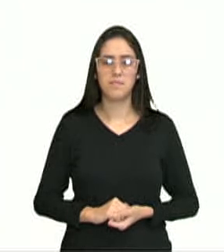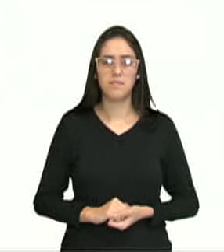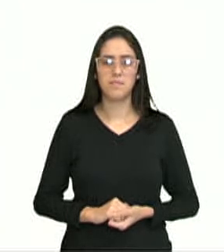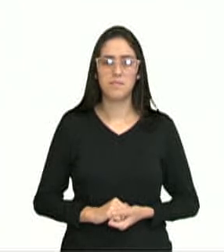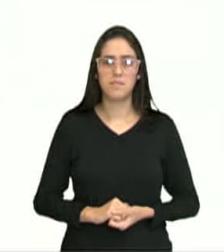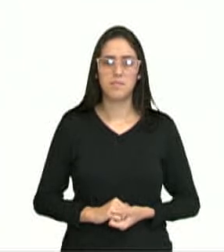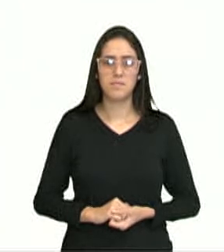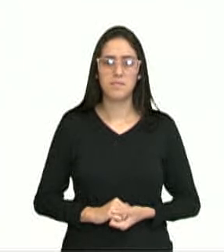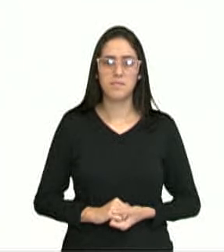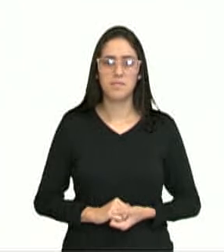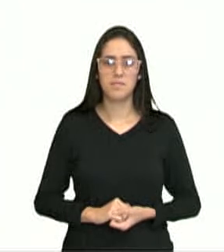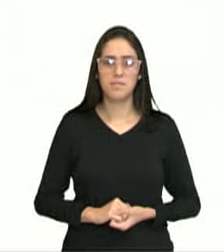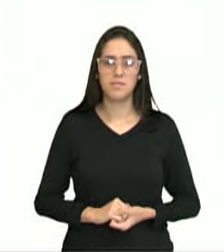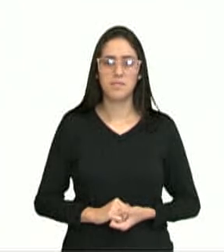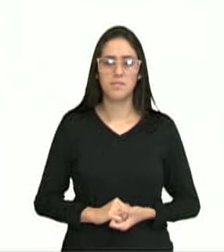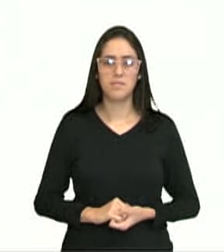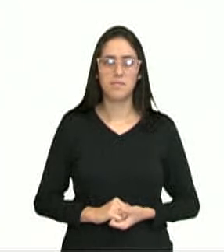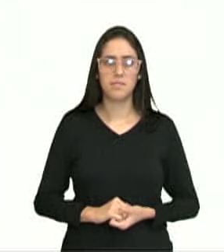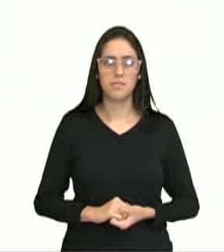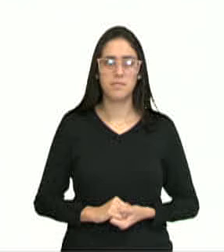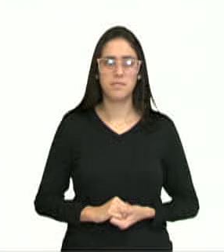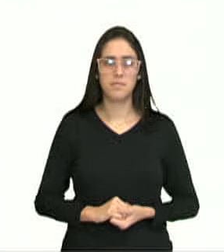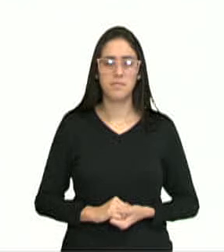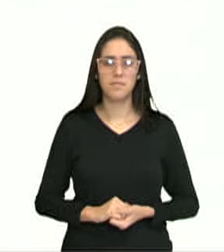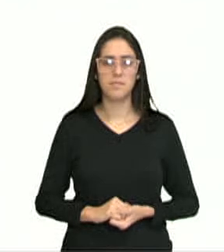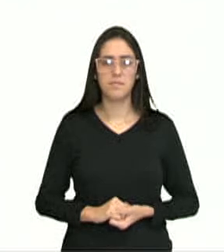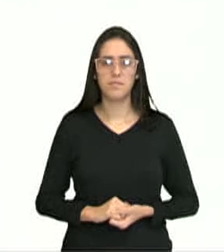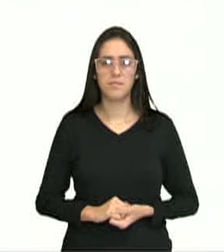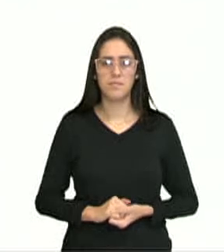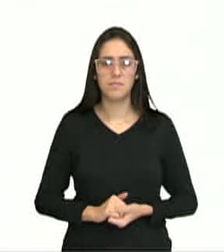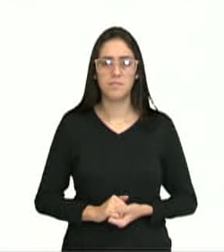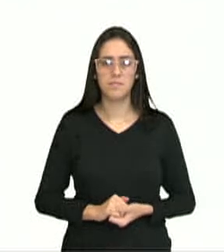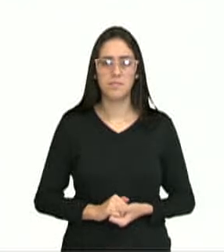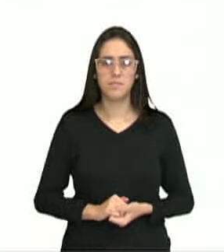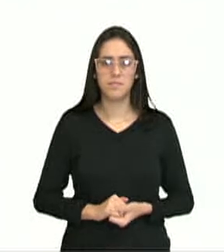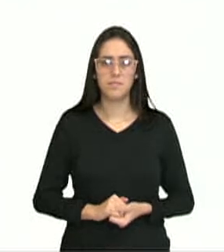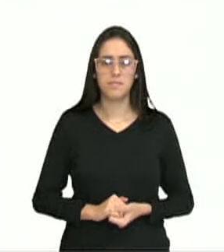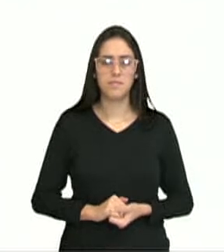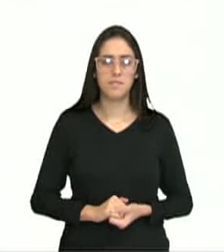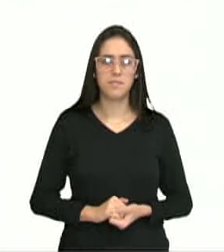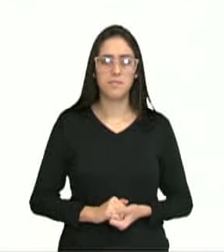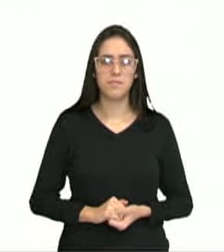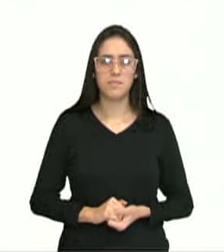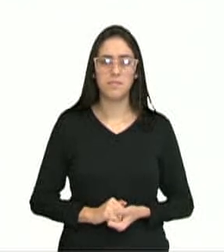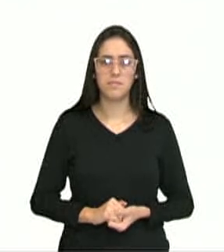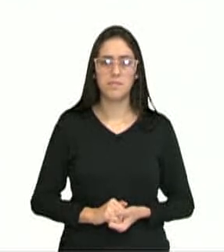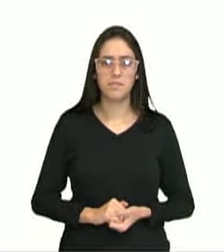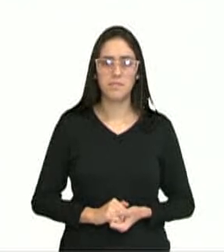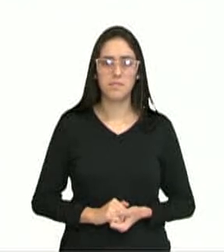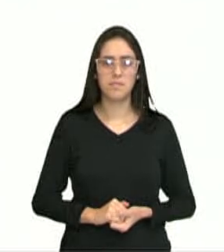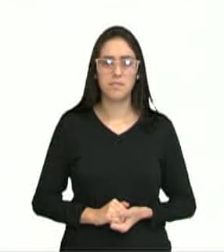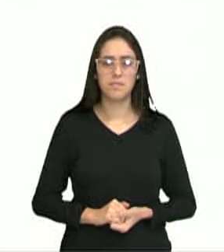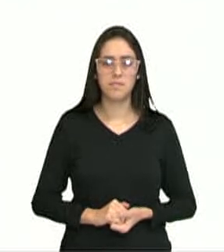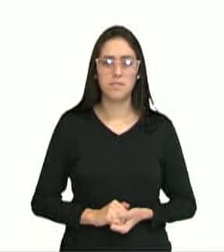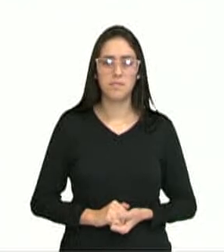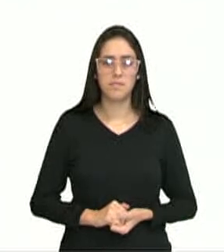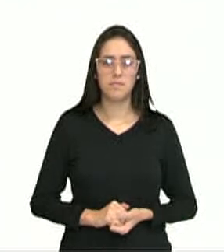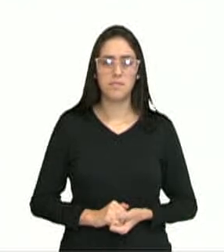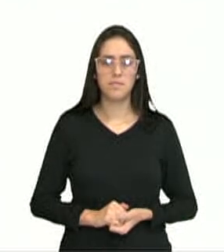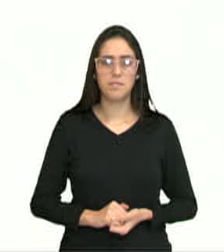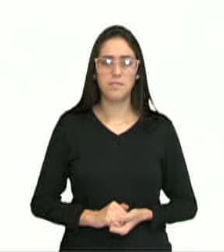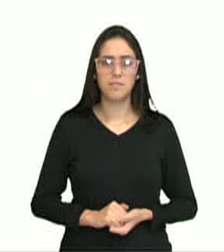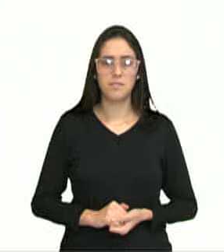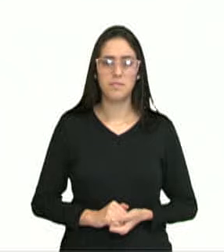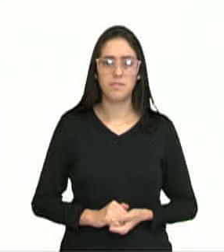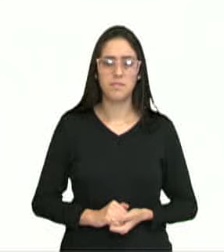la calle Juan Llorens. La vivienda es un primer piso com